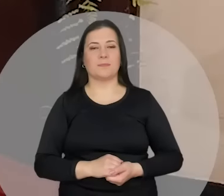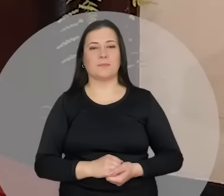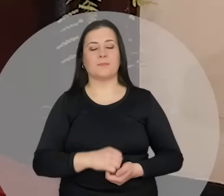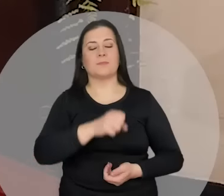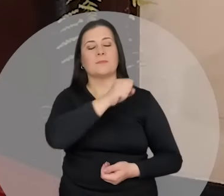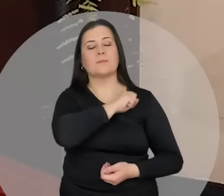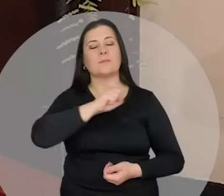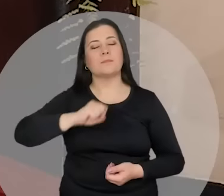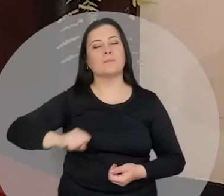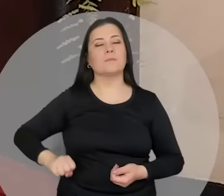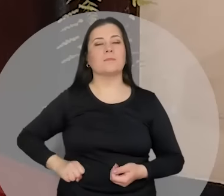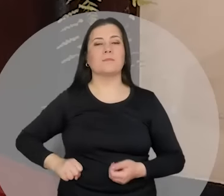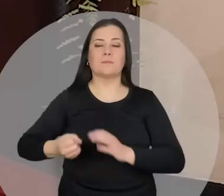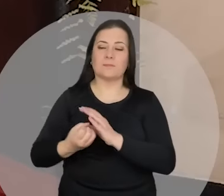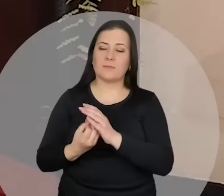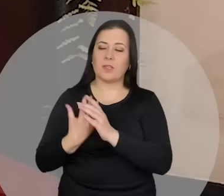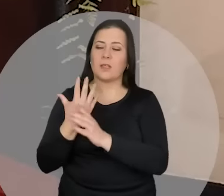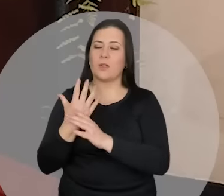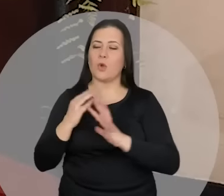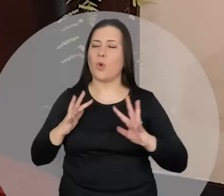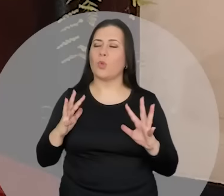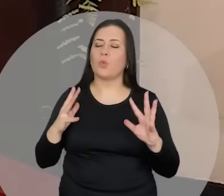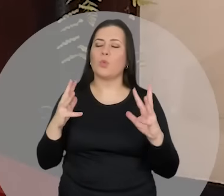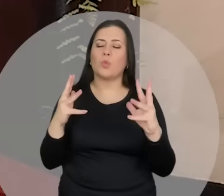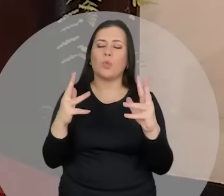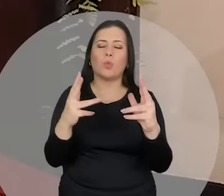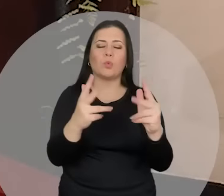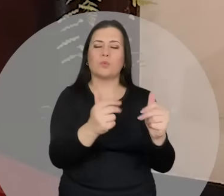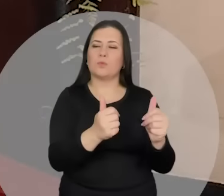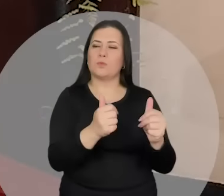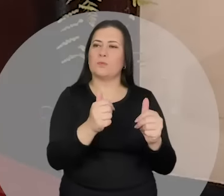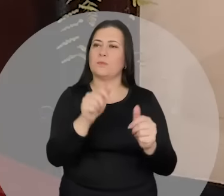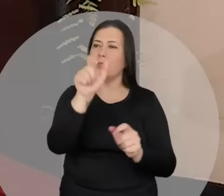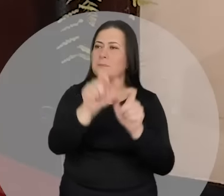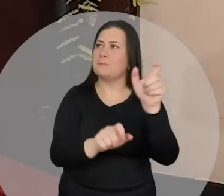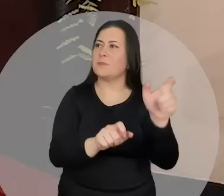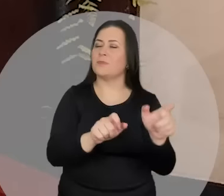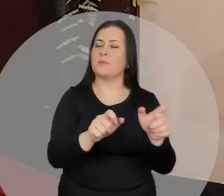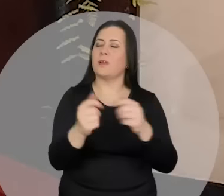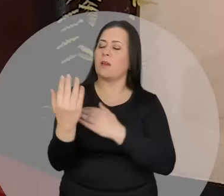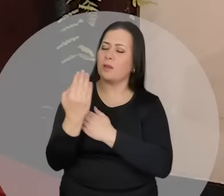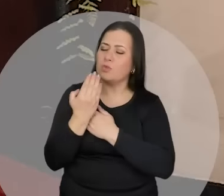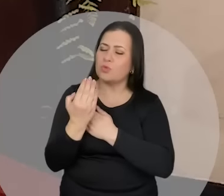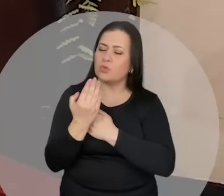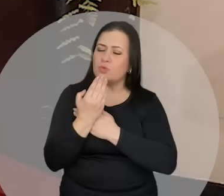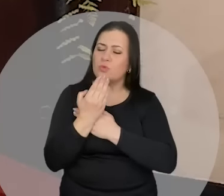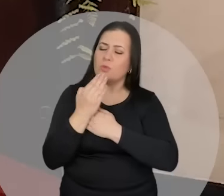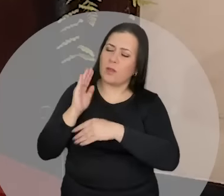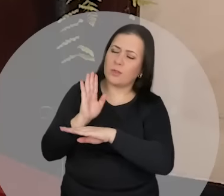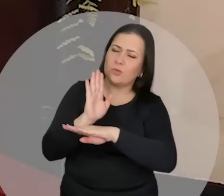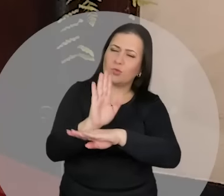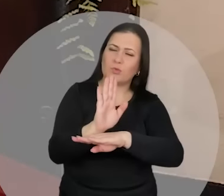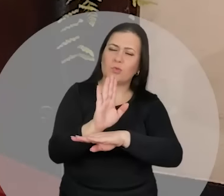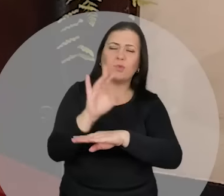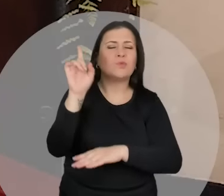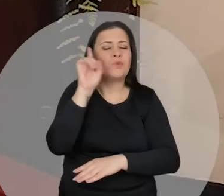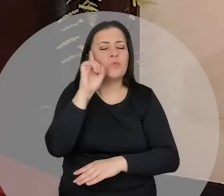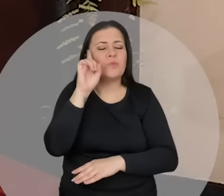Senhor, Criador de tudo e todas as pessoas, ajuda-nos a todos os